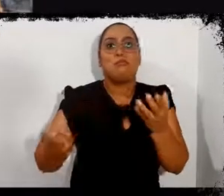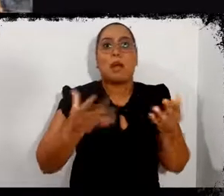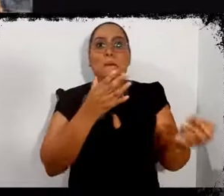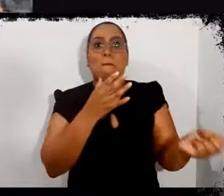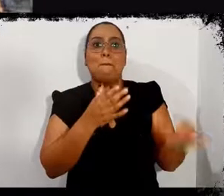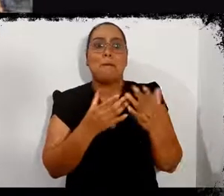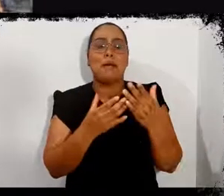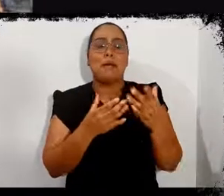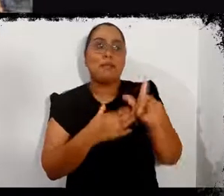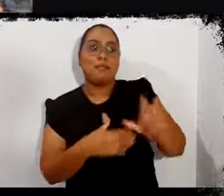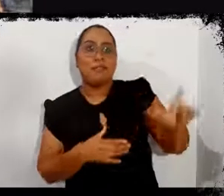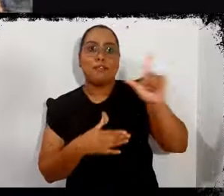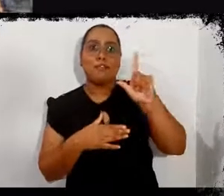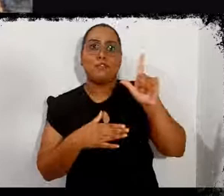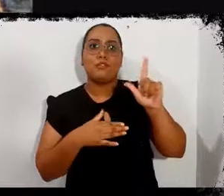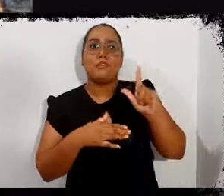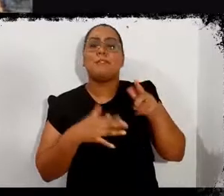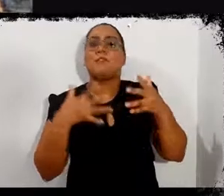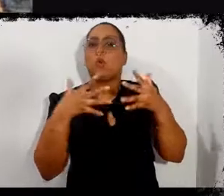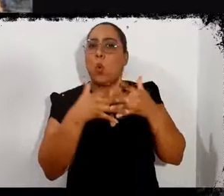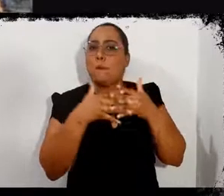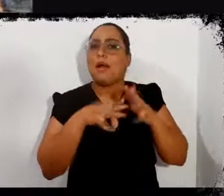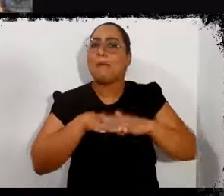forma simples, adivinha.